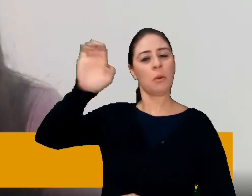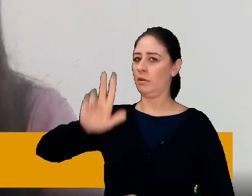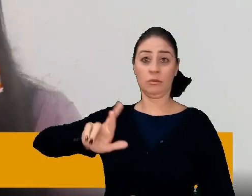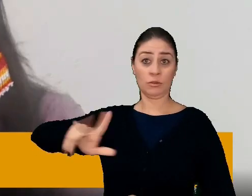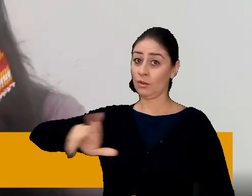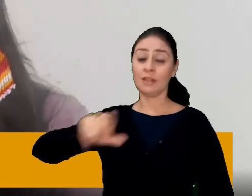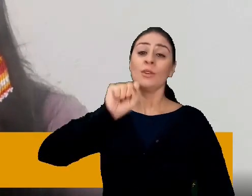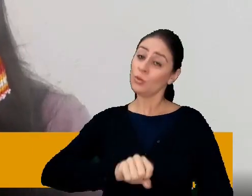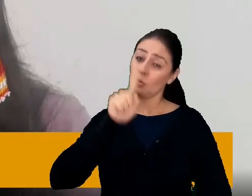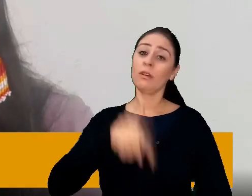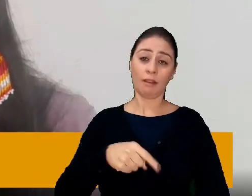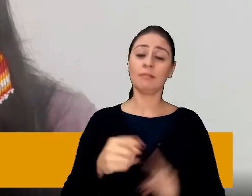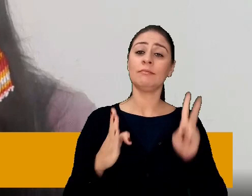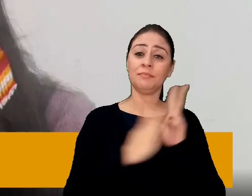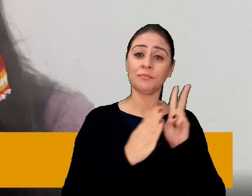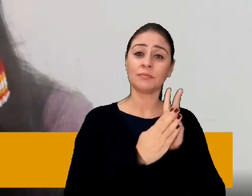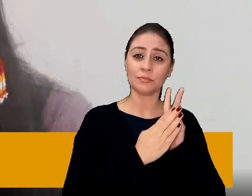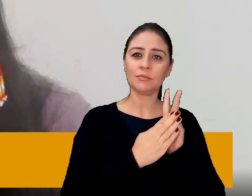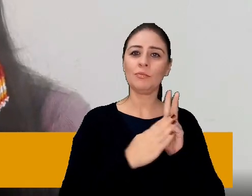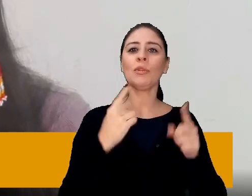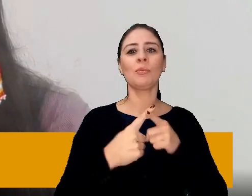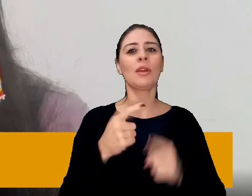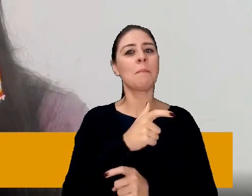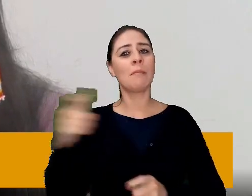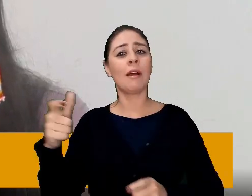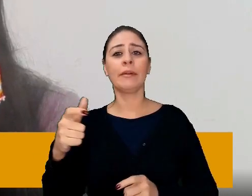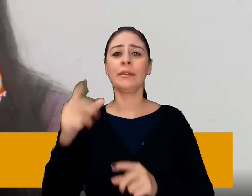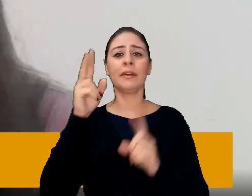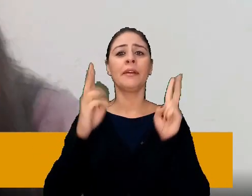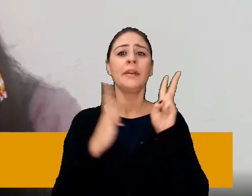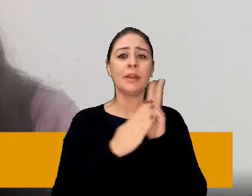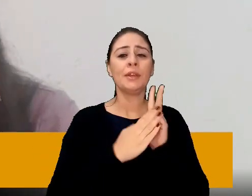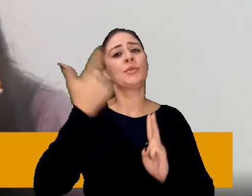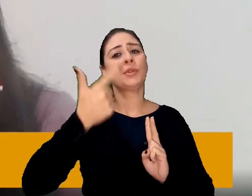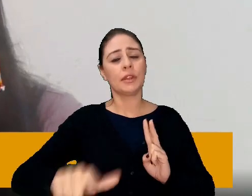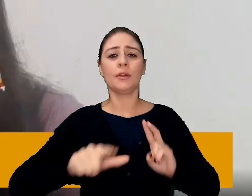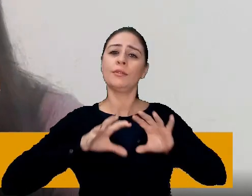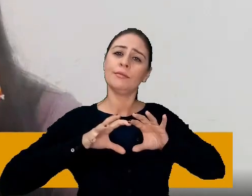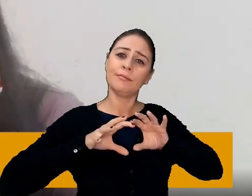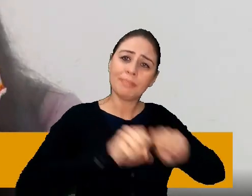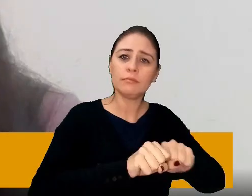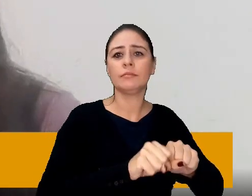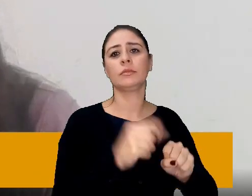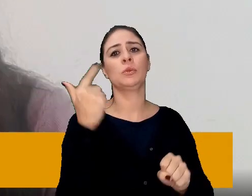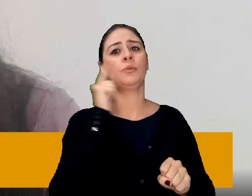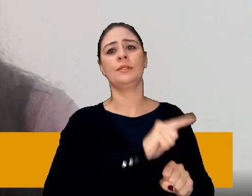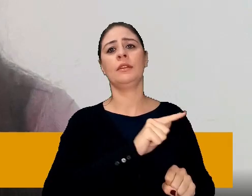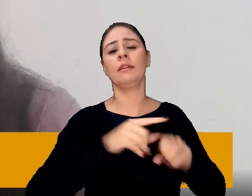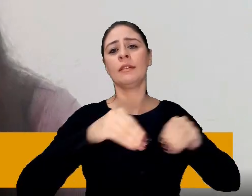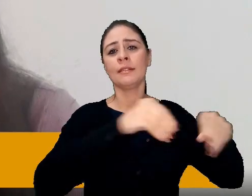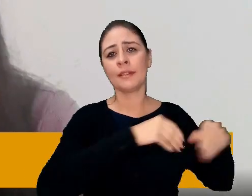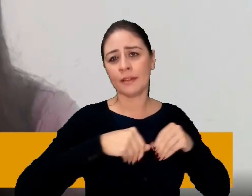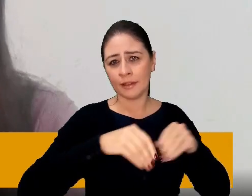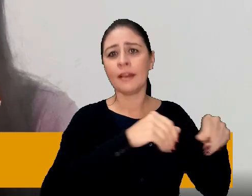porque a maioria das aldeias elas são de retomada de território. Então, a maioria das aldeias aqui, se a gente for estudar